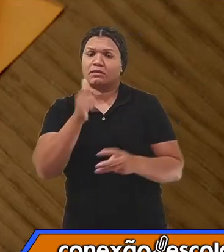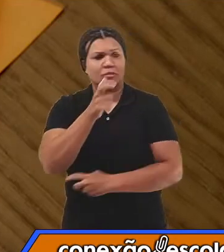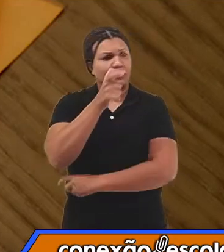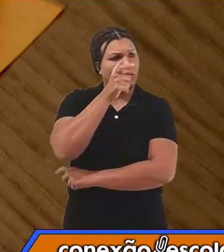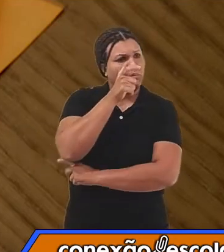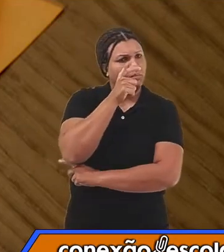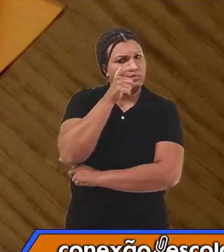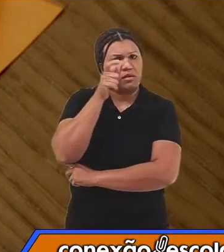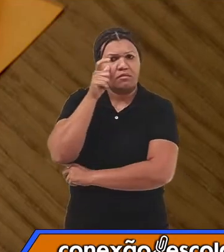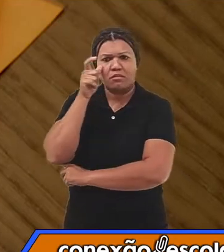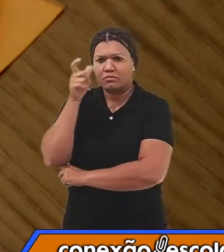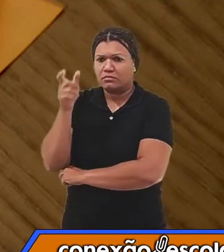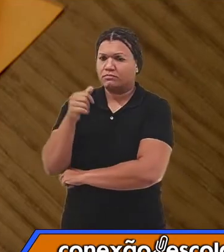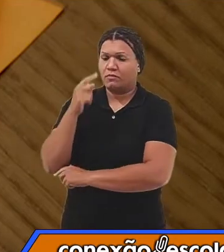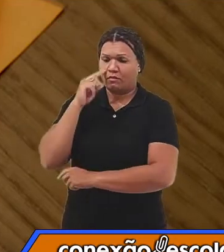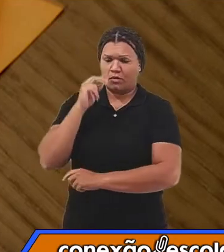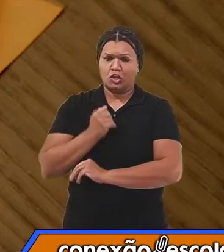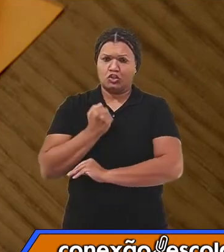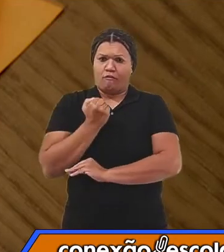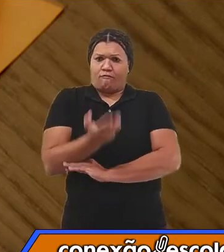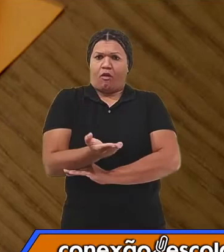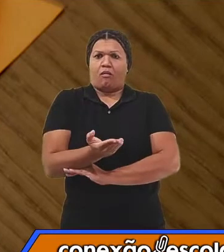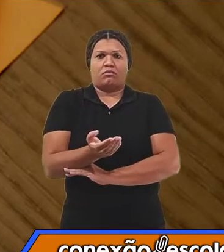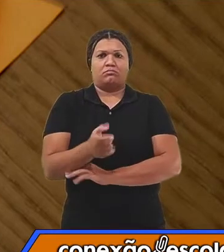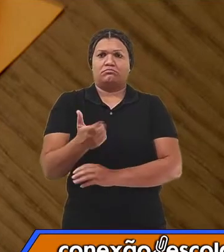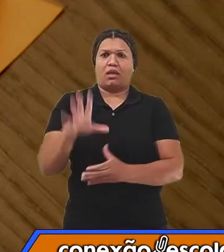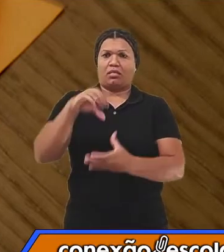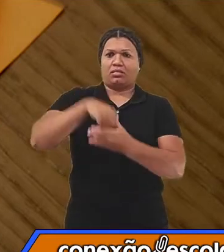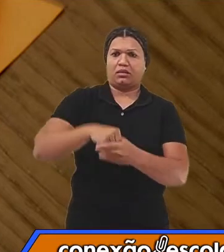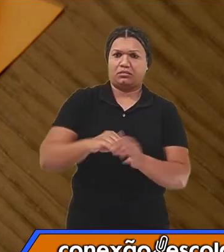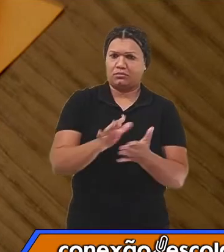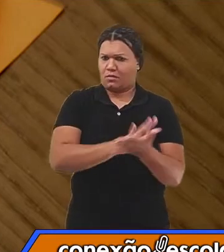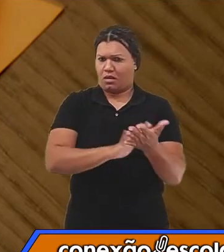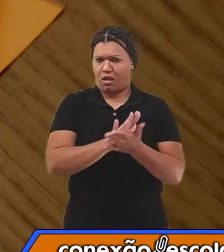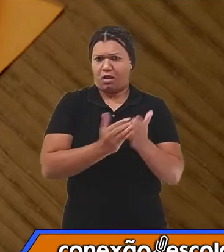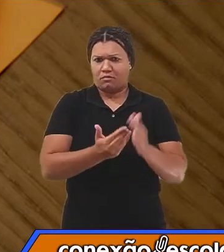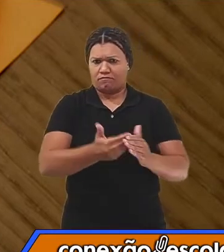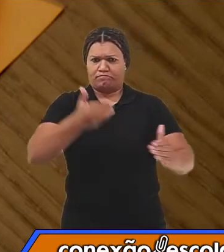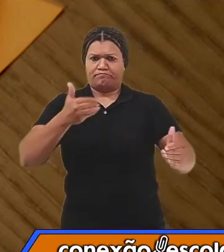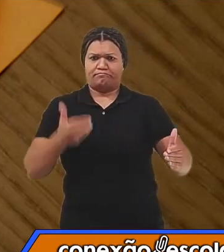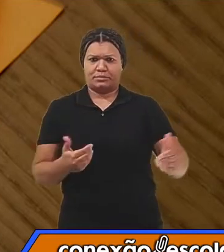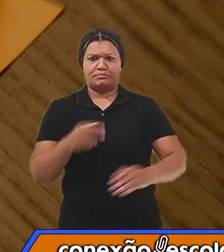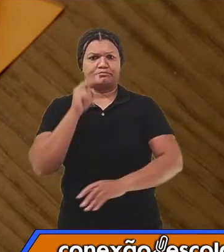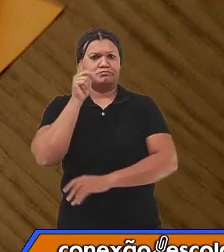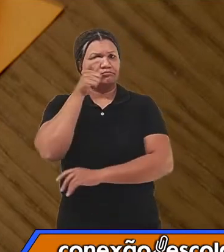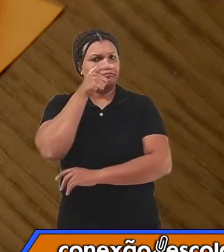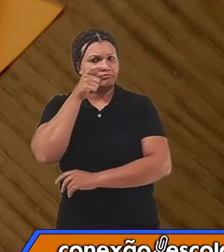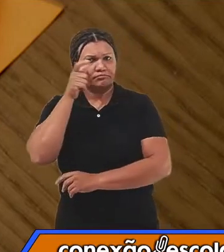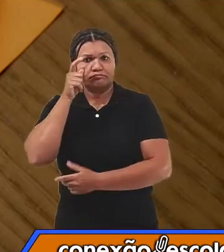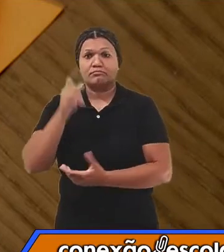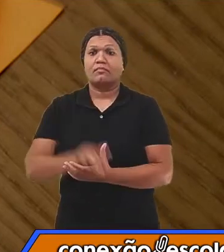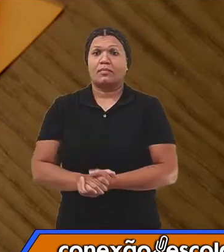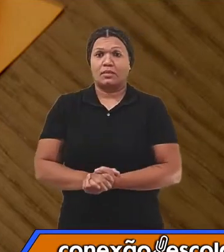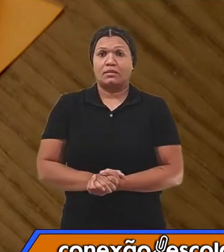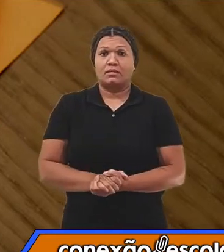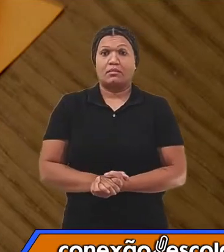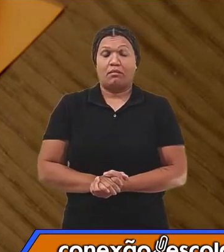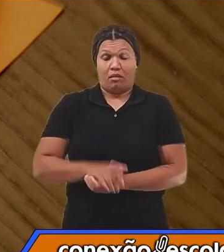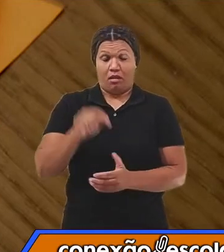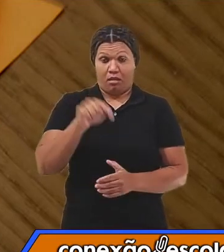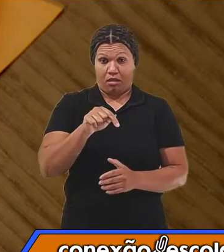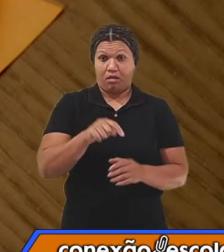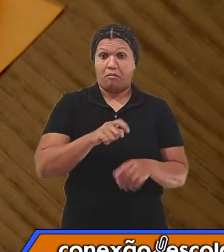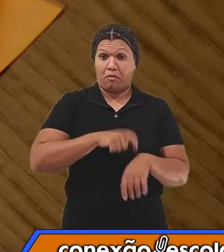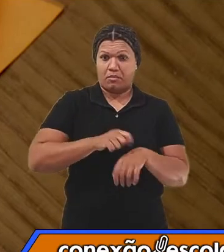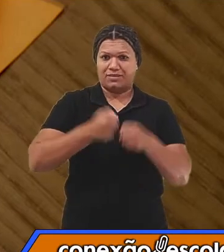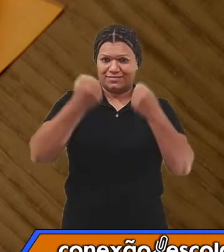a situação de fora. No caso da nossa fábula, o nosso narrador é um narrador onisciente,